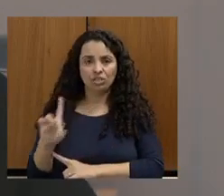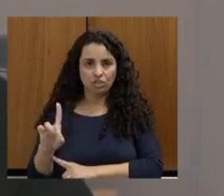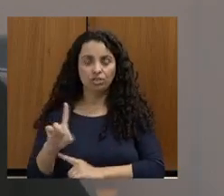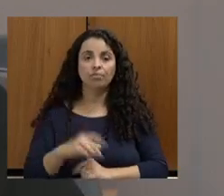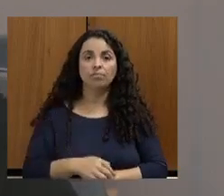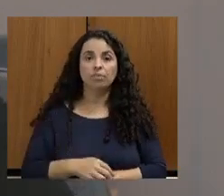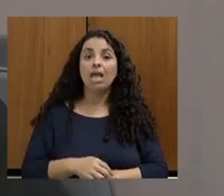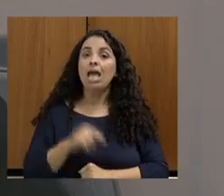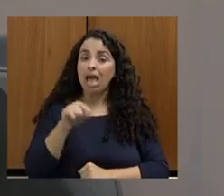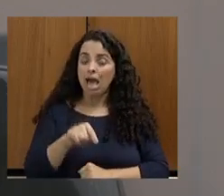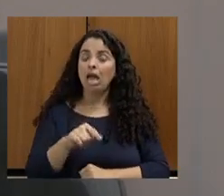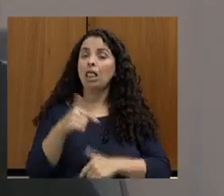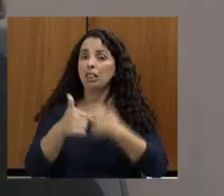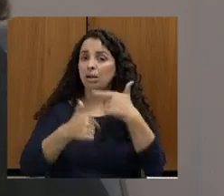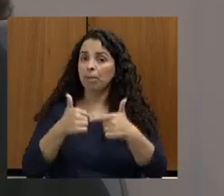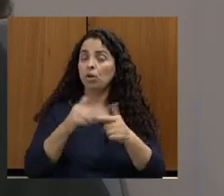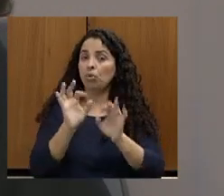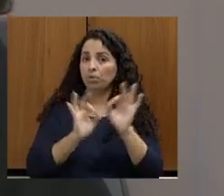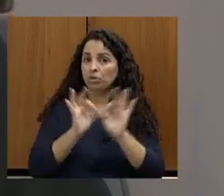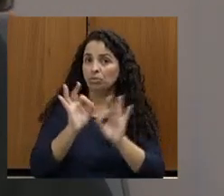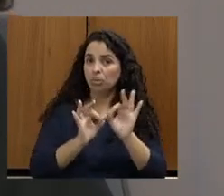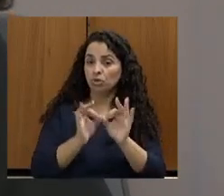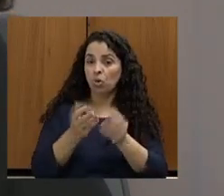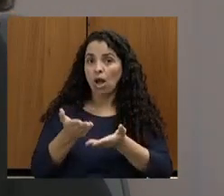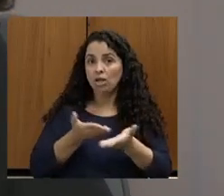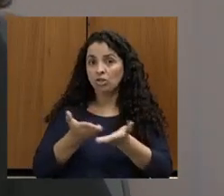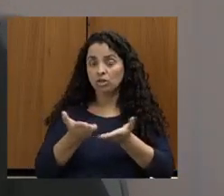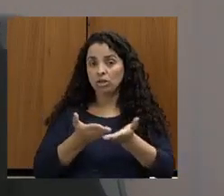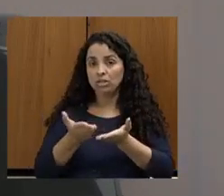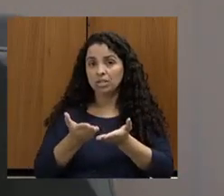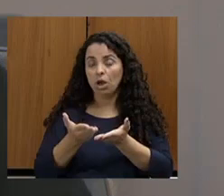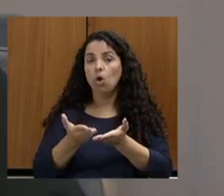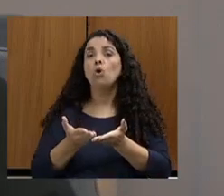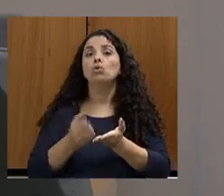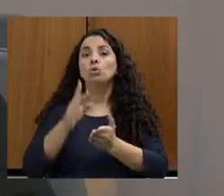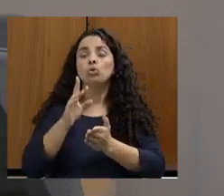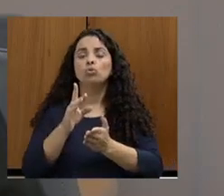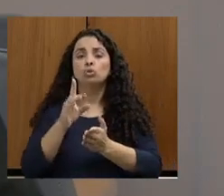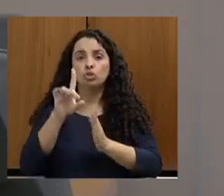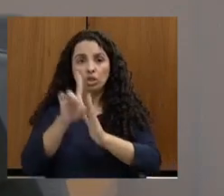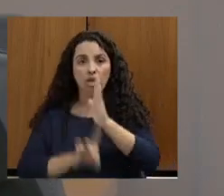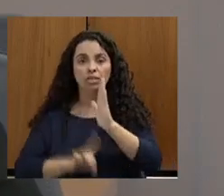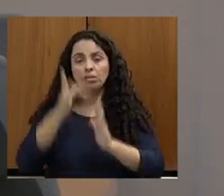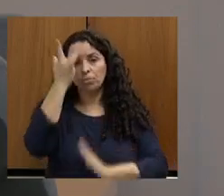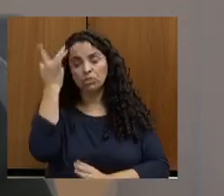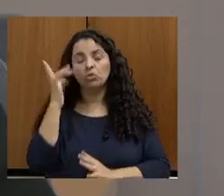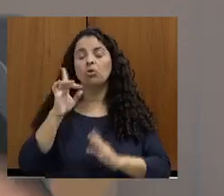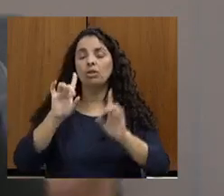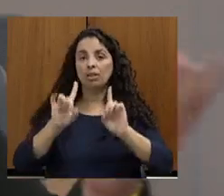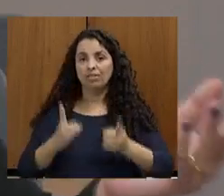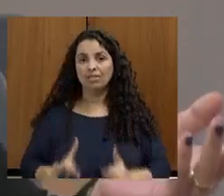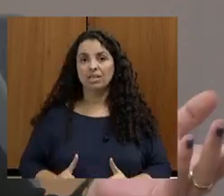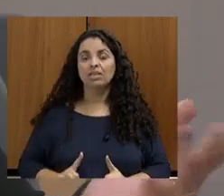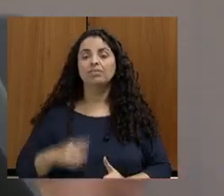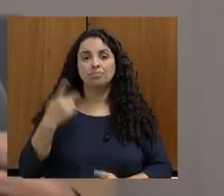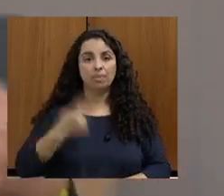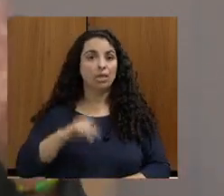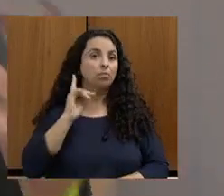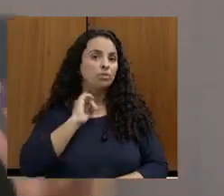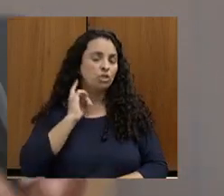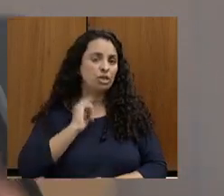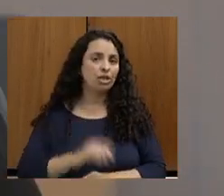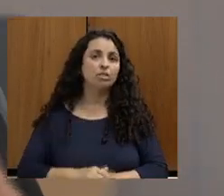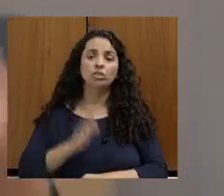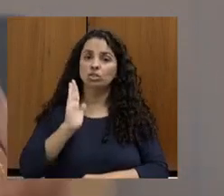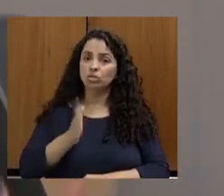com a articulação e a coordenação dos direitos da pessoa com deficiência no Estado de Minas Gerais. Como bem foi esclarecido,